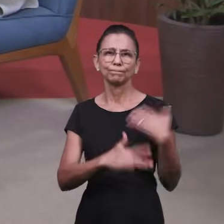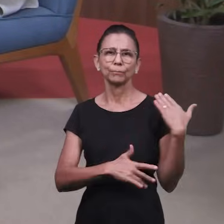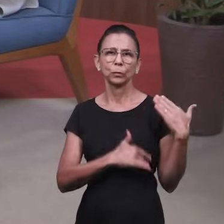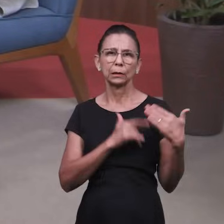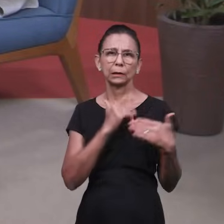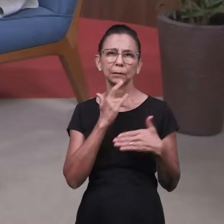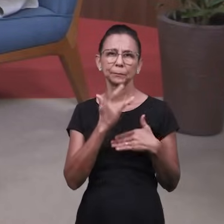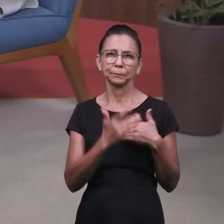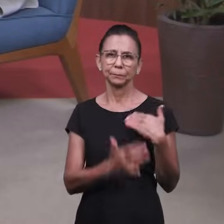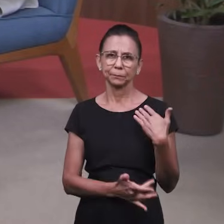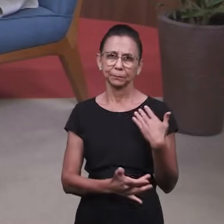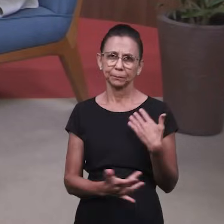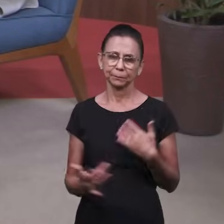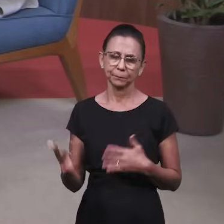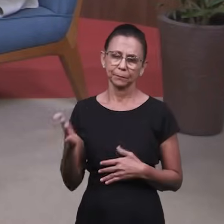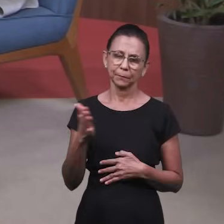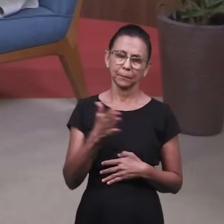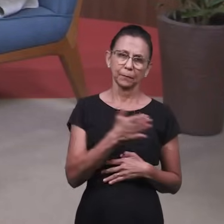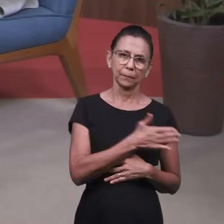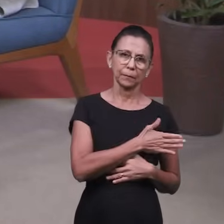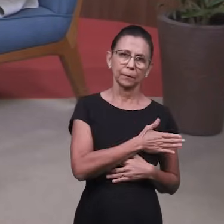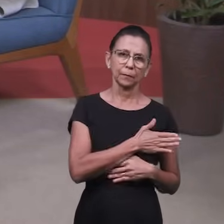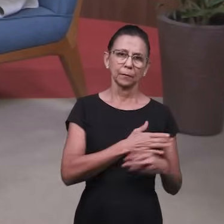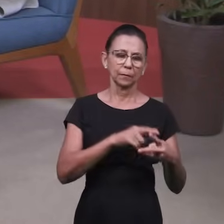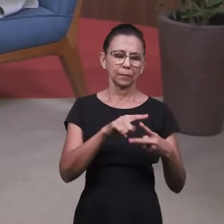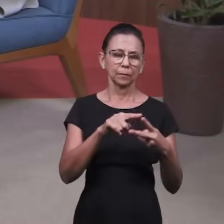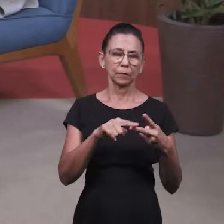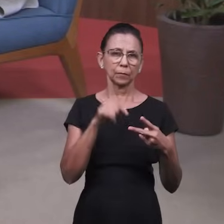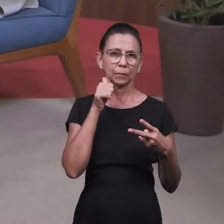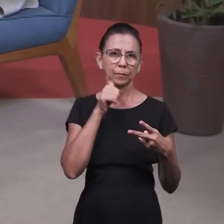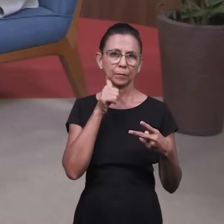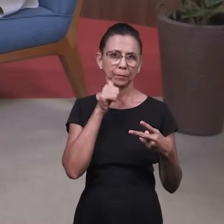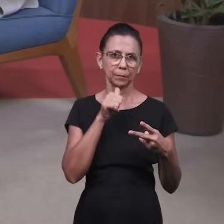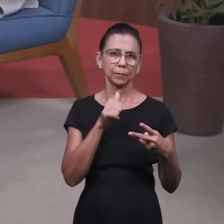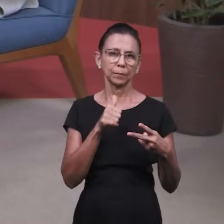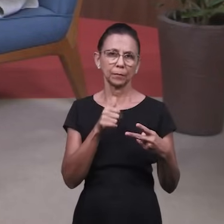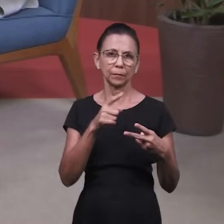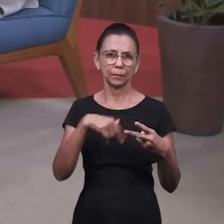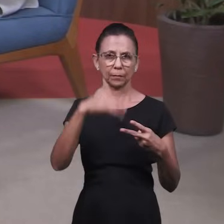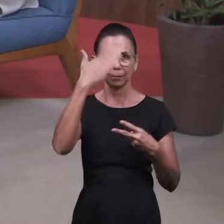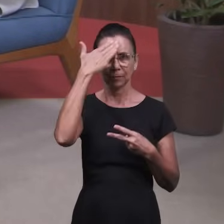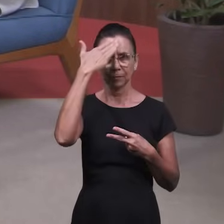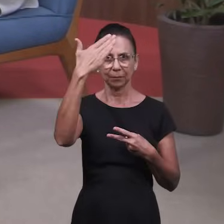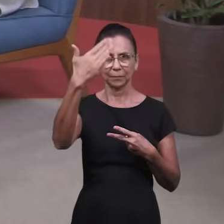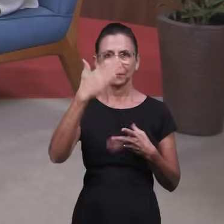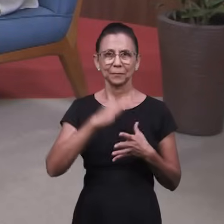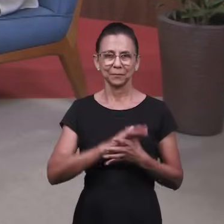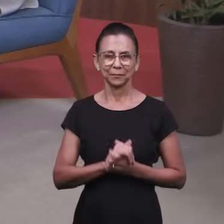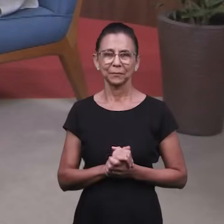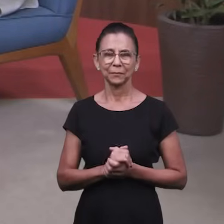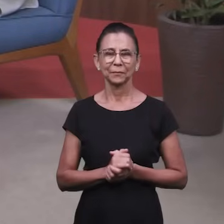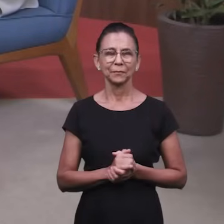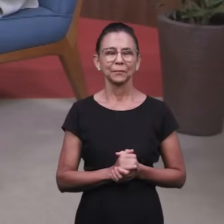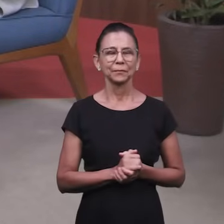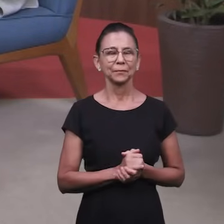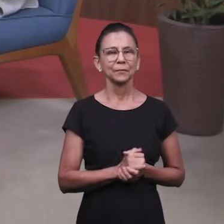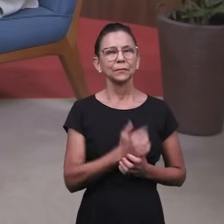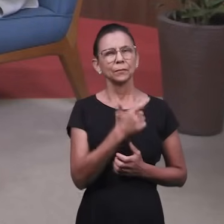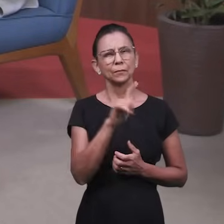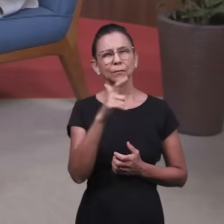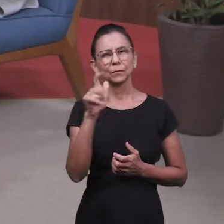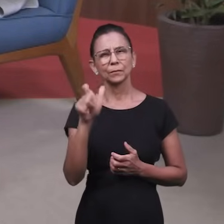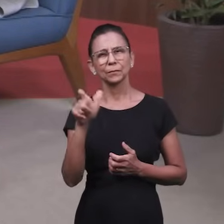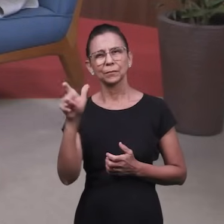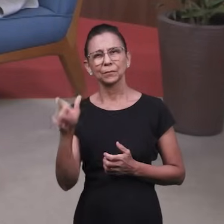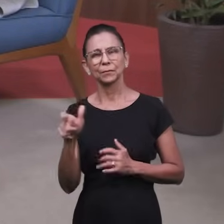do Senhor. Bom, além das duas pessoas, da Patrícia e da Heloísa, a quem já agradecemos, e dos demais que mandaram